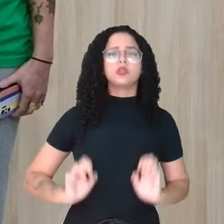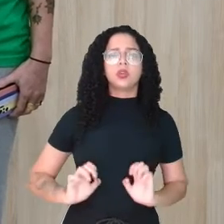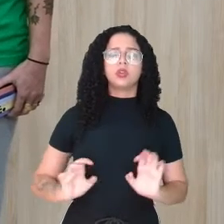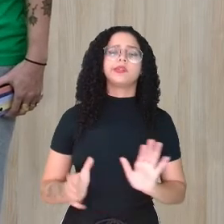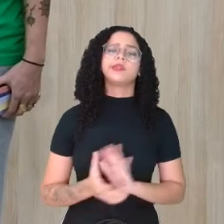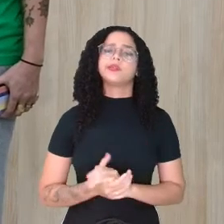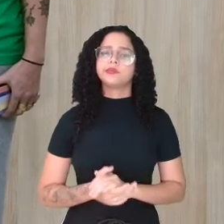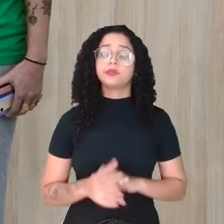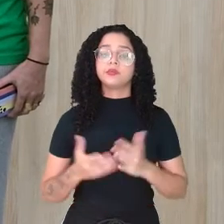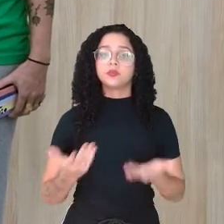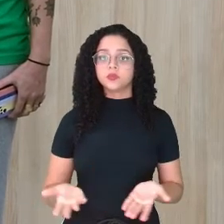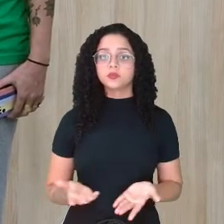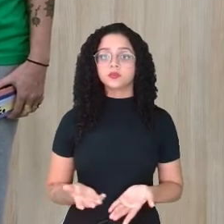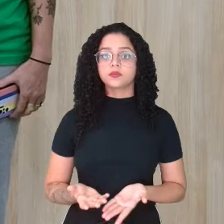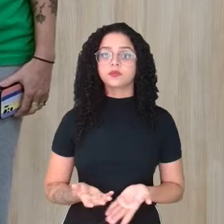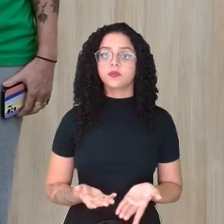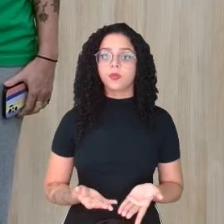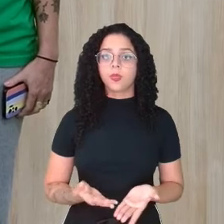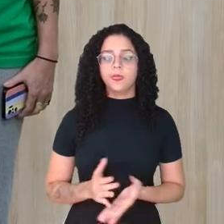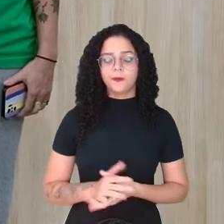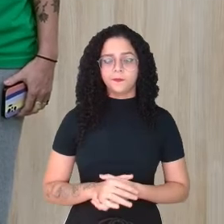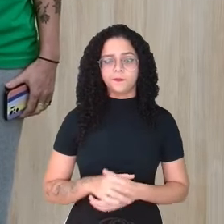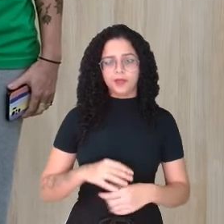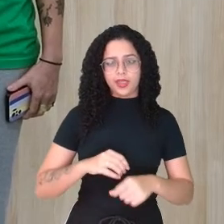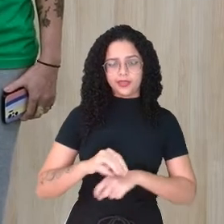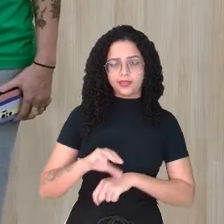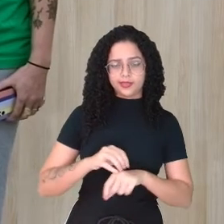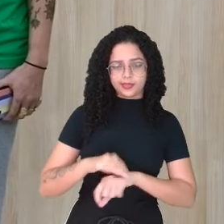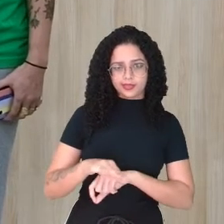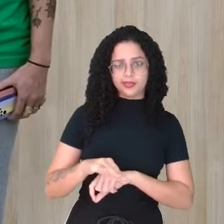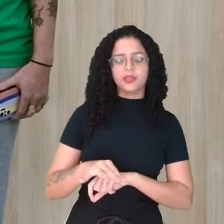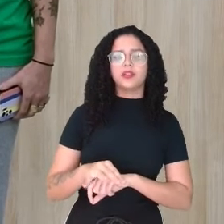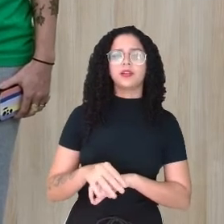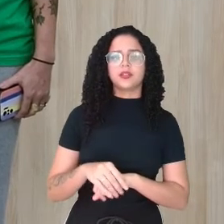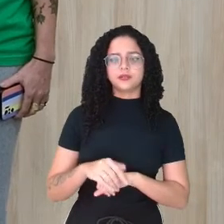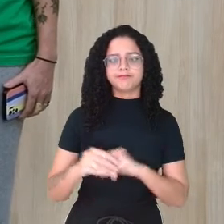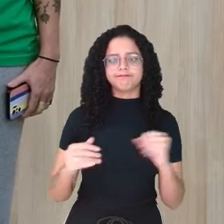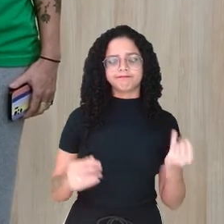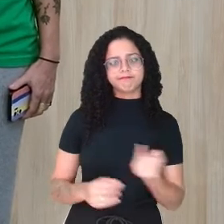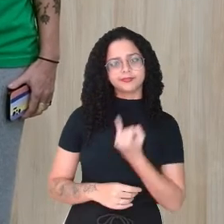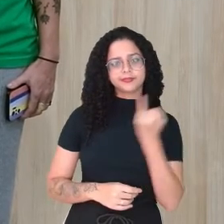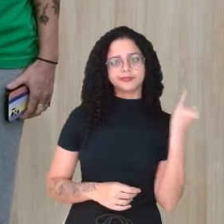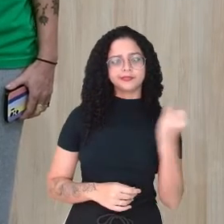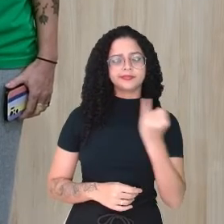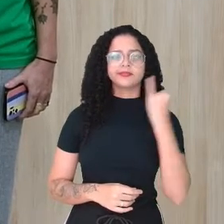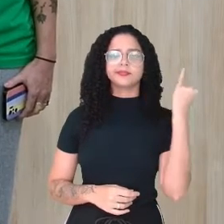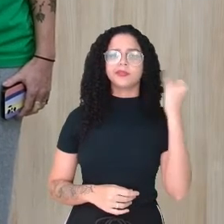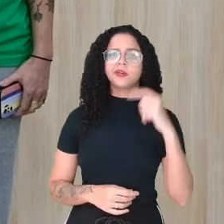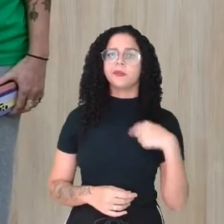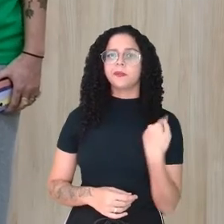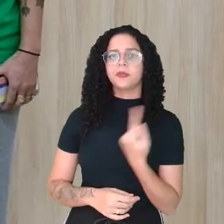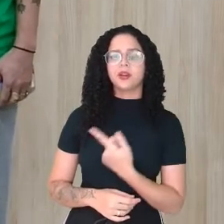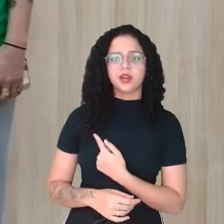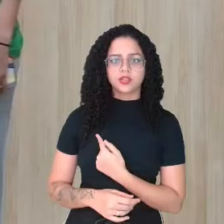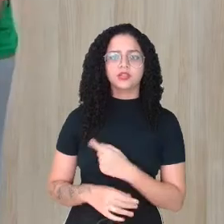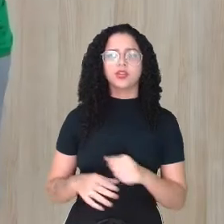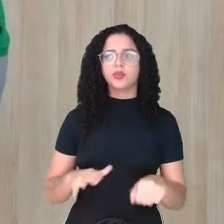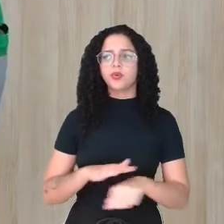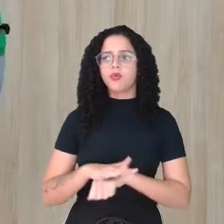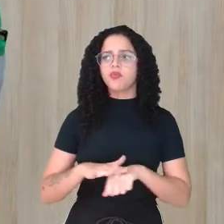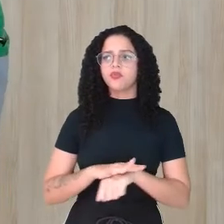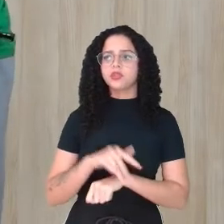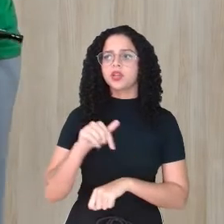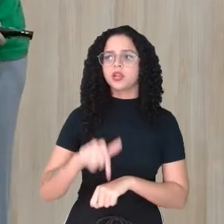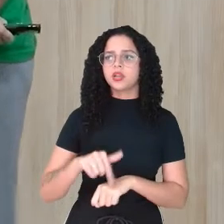certo? Então, é essa a dica aí, né? Essa importância para a gente conversar aqui